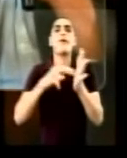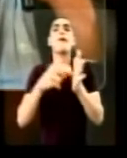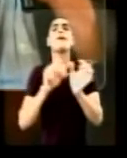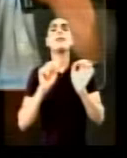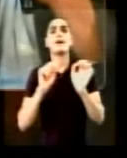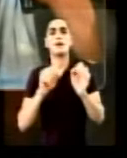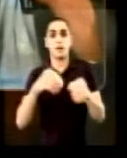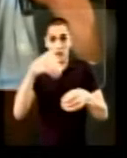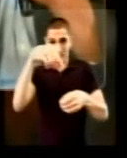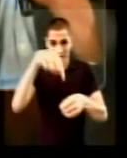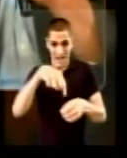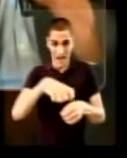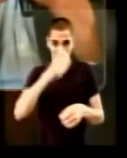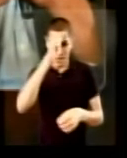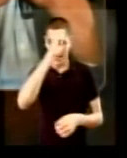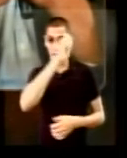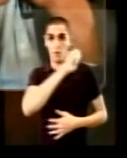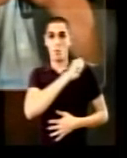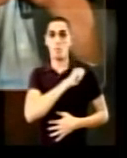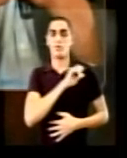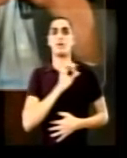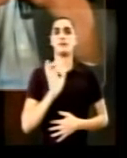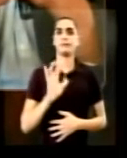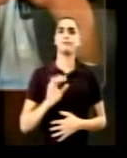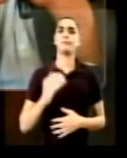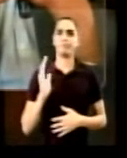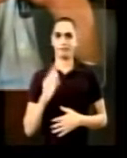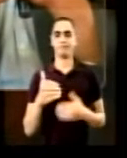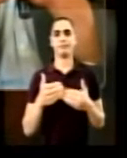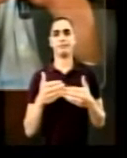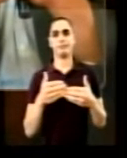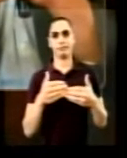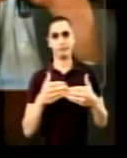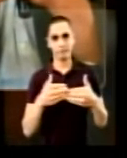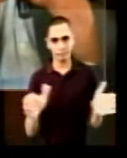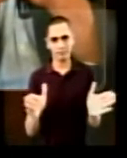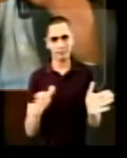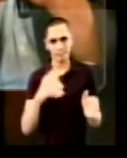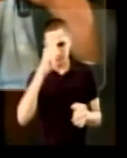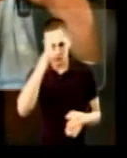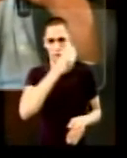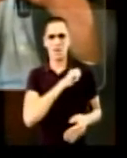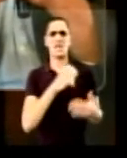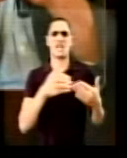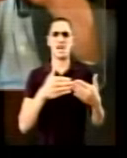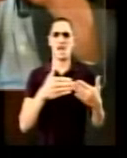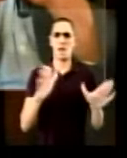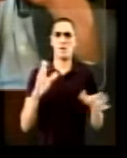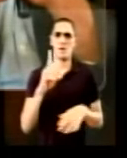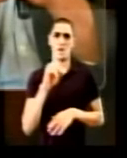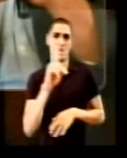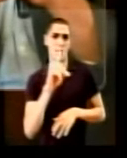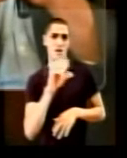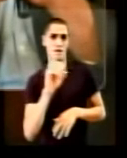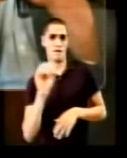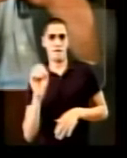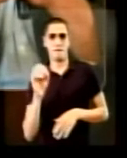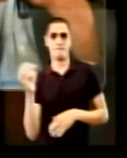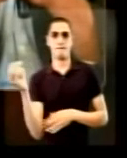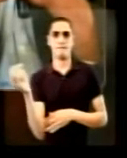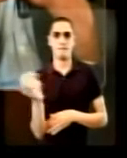município, não contando leitos privados, abriu 100 novos